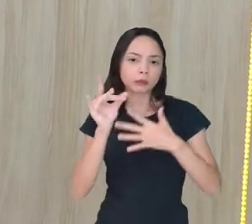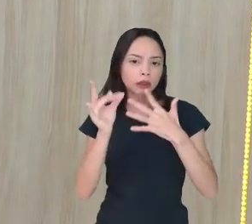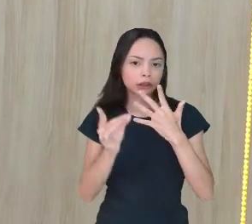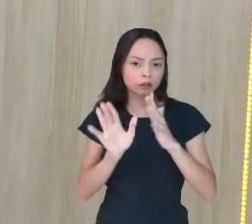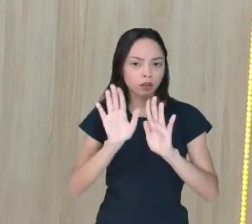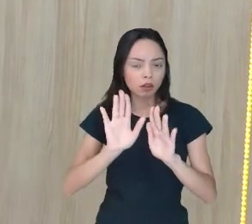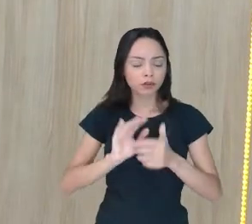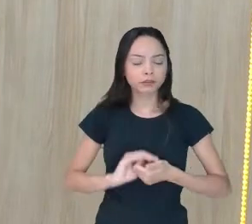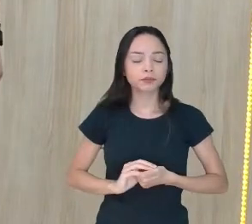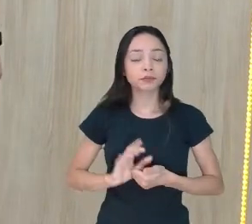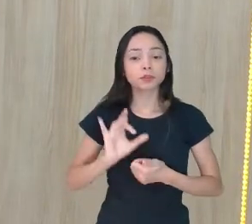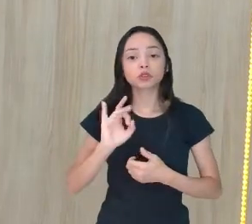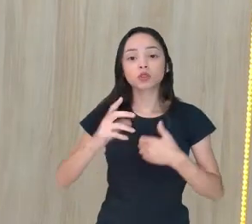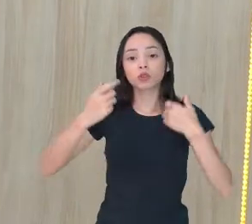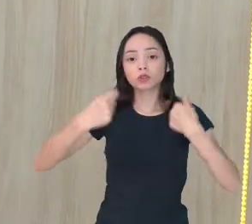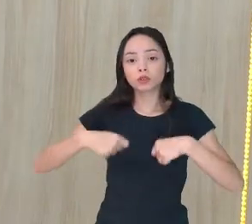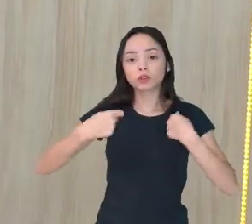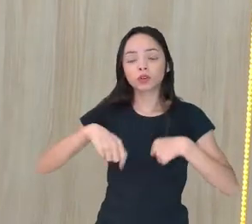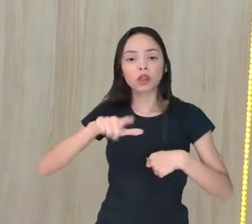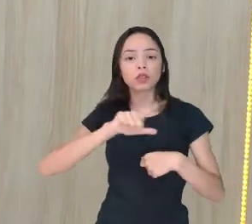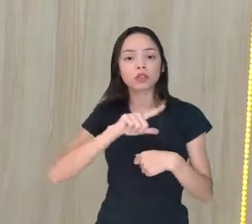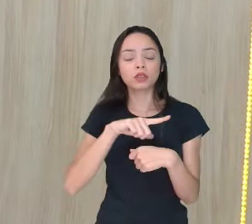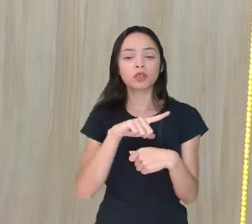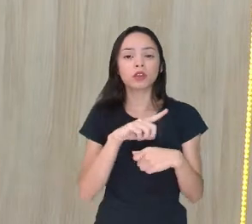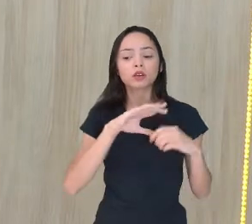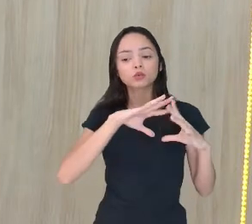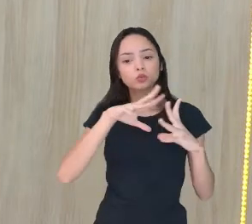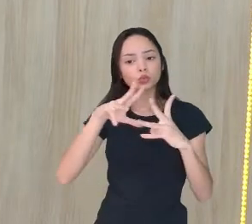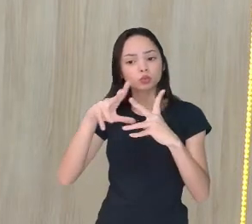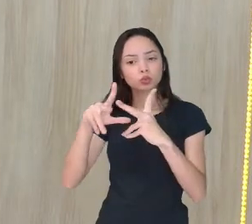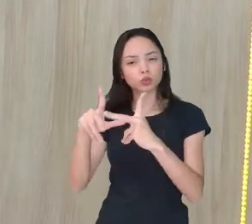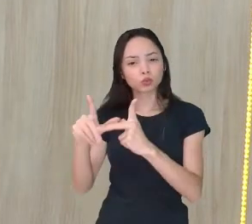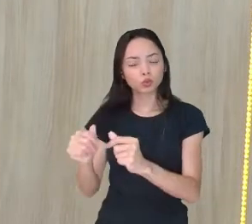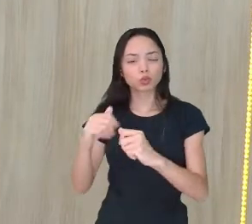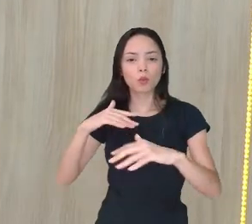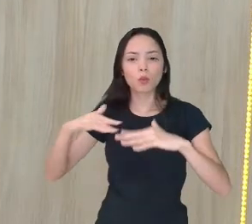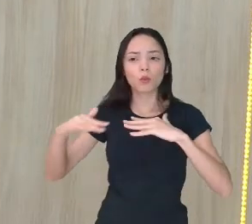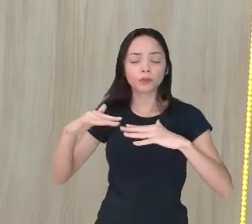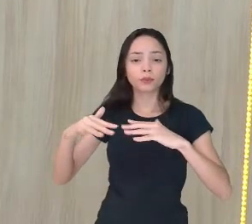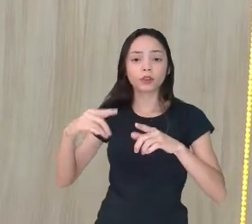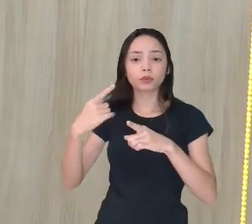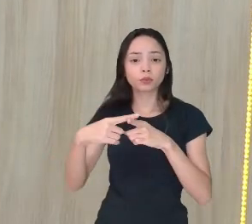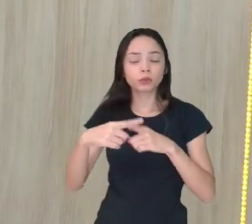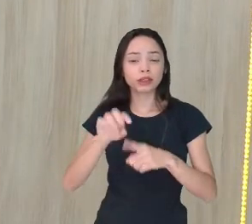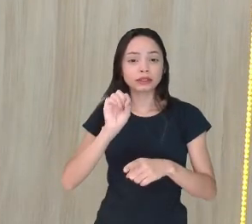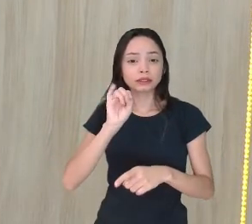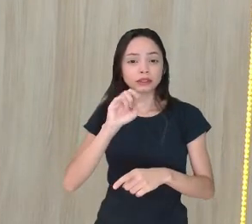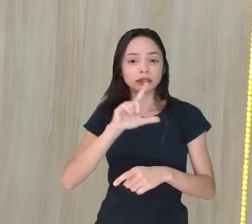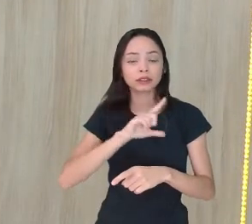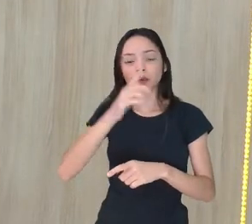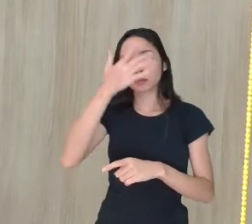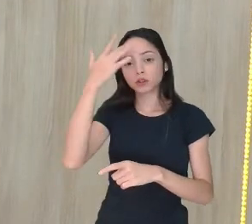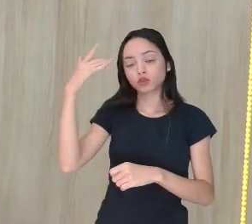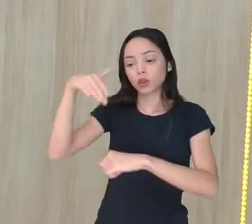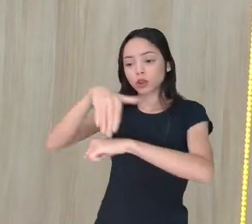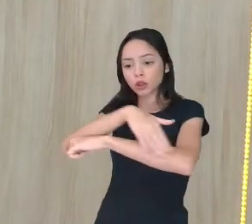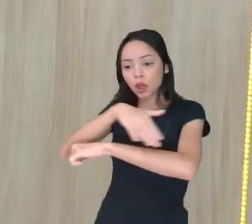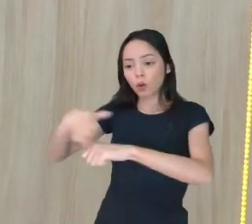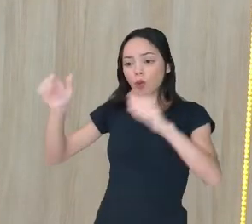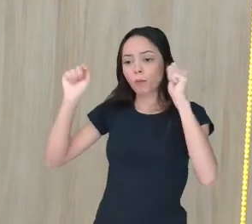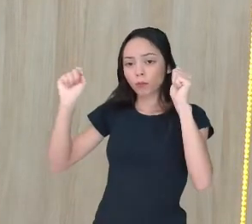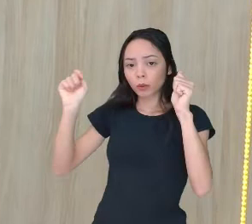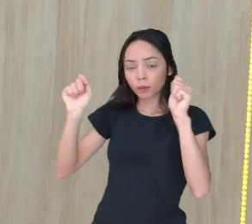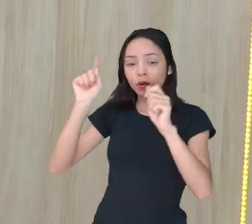é necessário que a gente tenha toda essa quantidade de movimentos, porque se existe gente na rua reivindicando, é porque